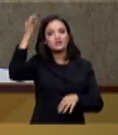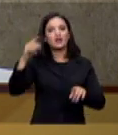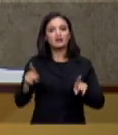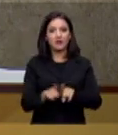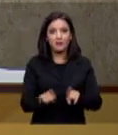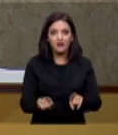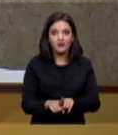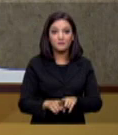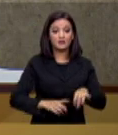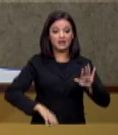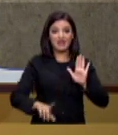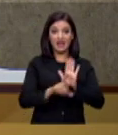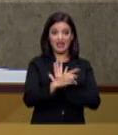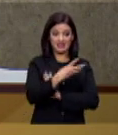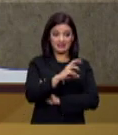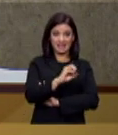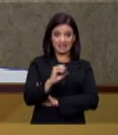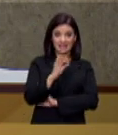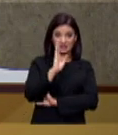Lei 300 de 2004